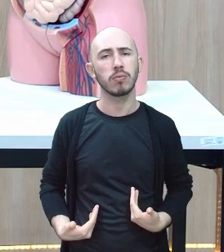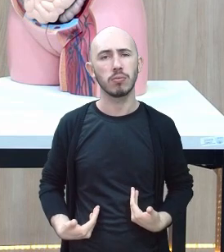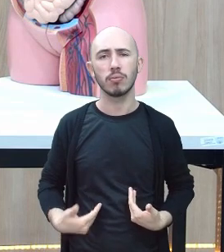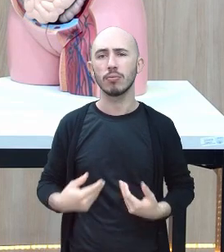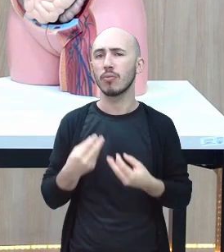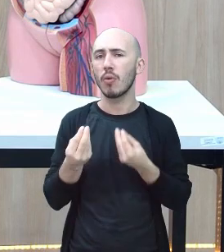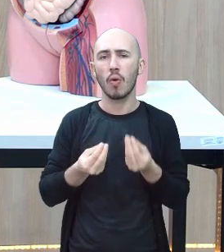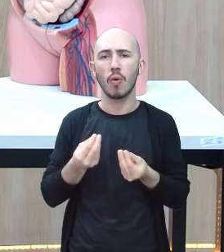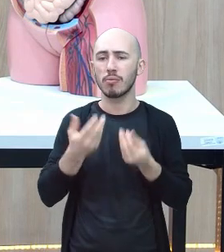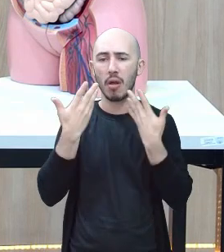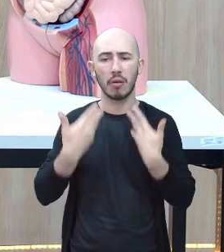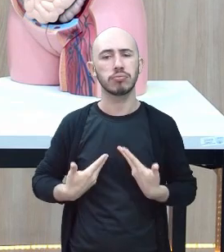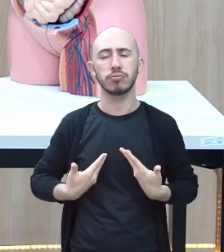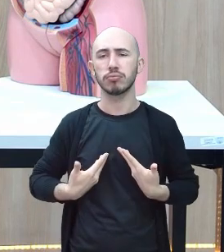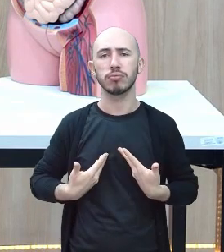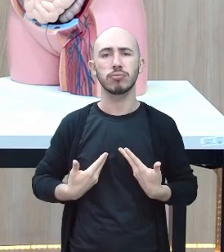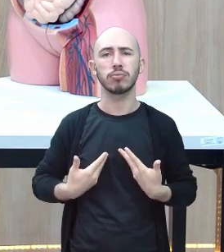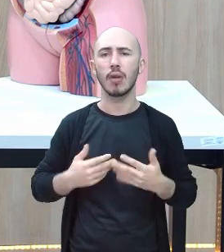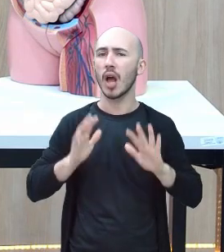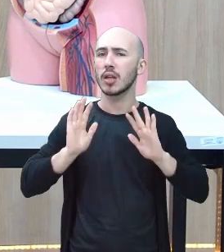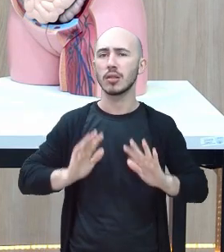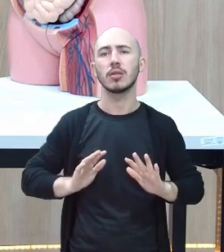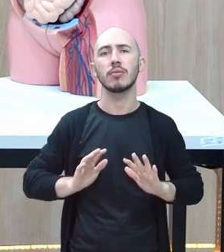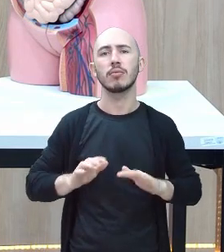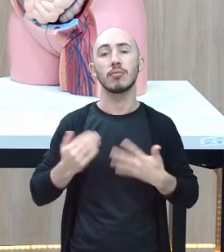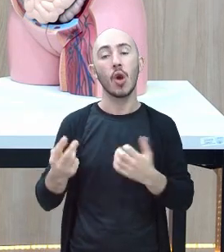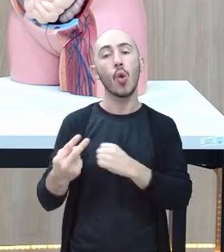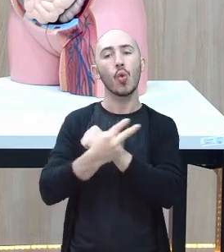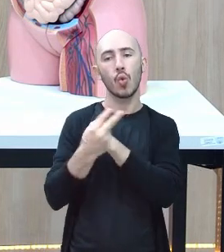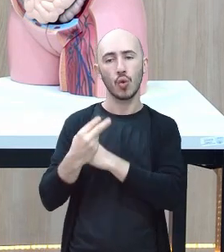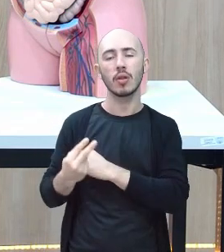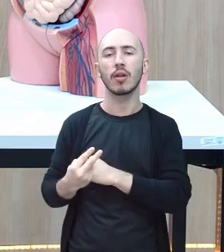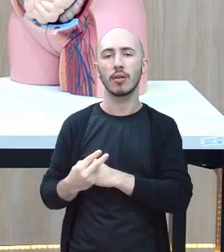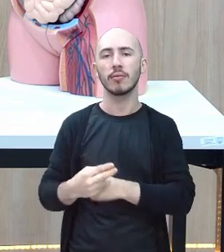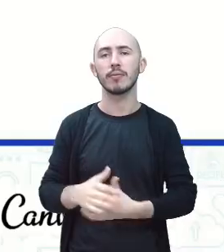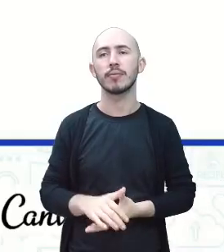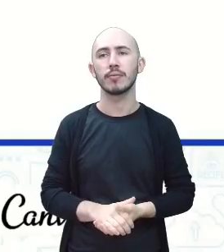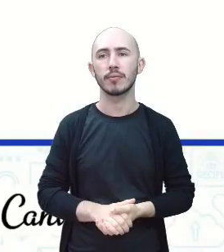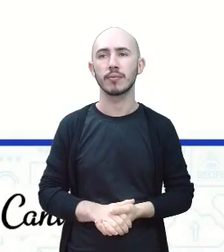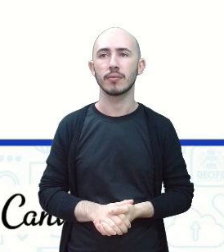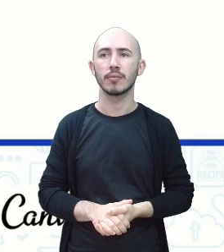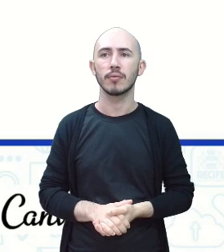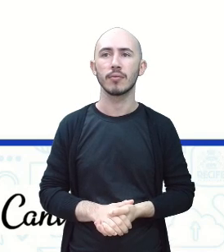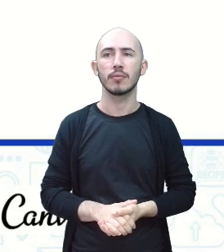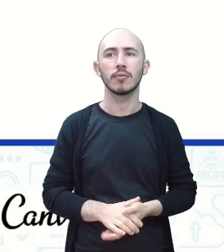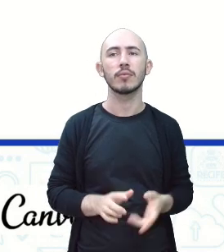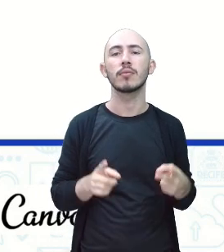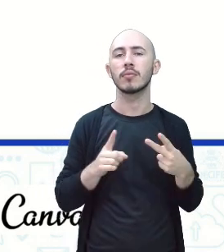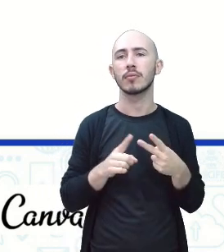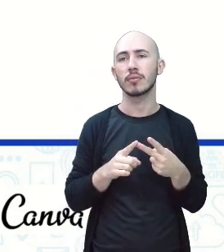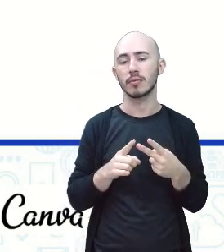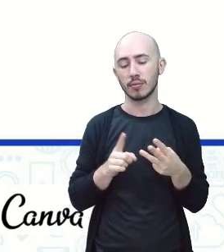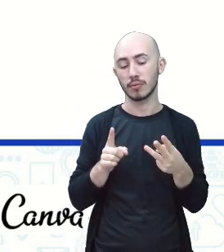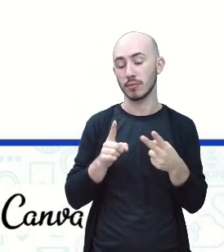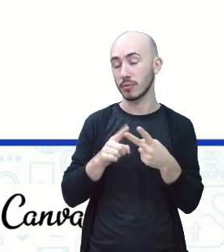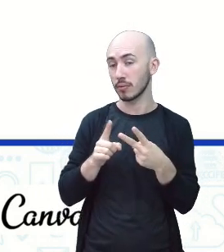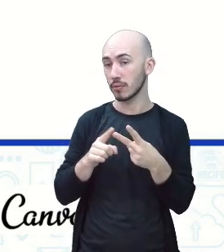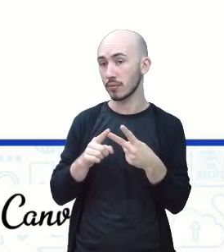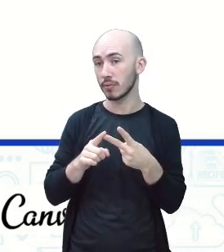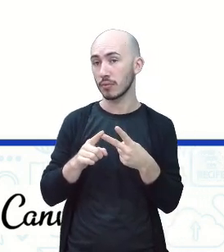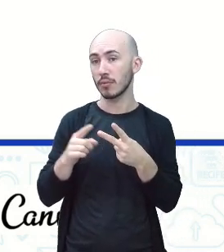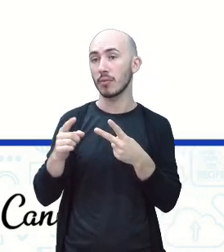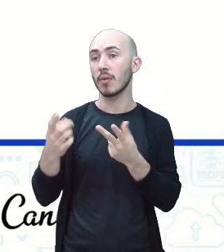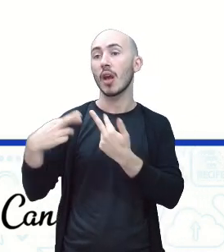é o nosso corpo, agora com bastante cuidado do nosso corpo. E o tecido epitelial glandular, ele é